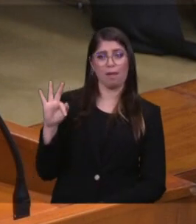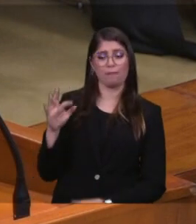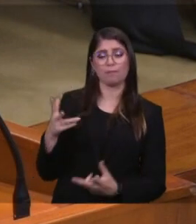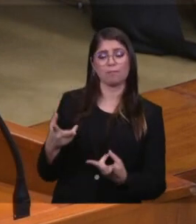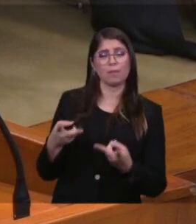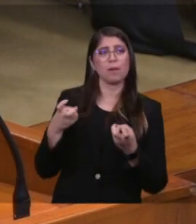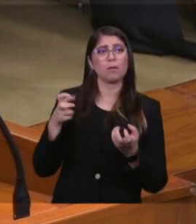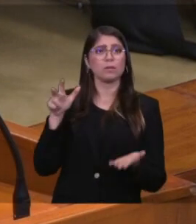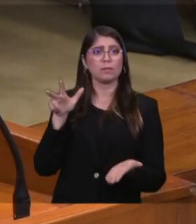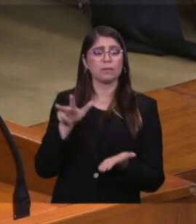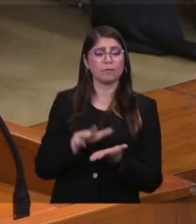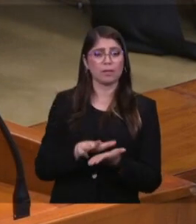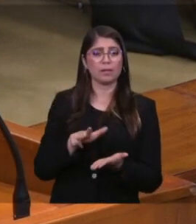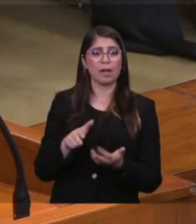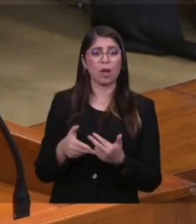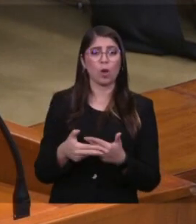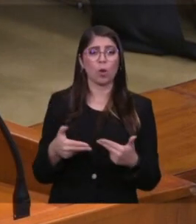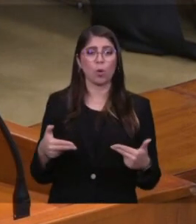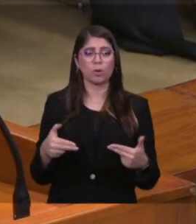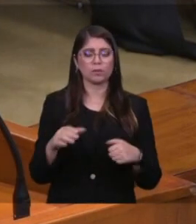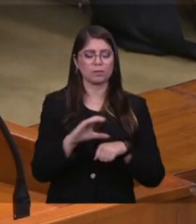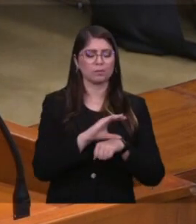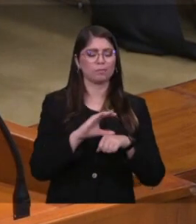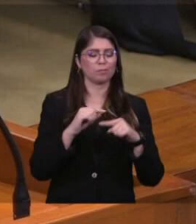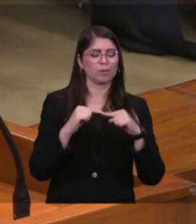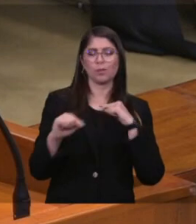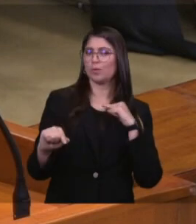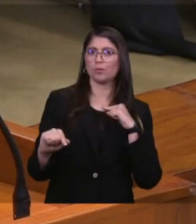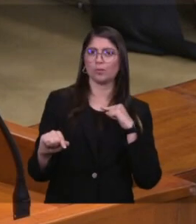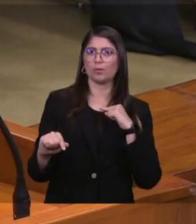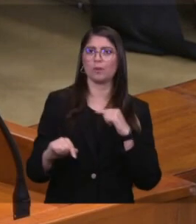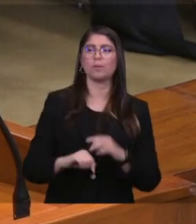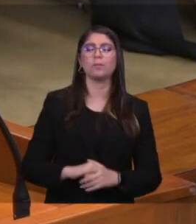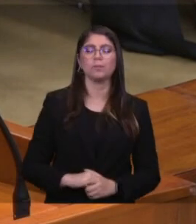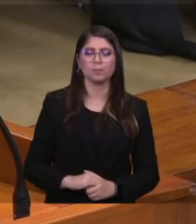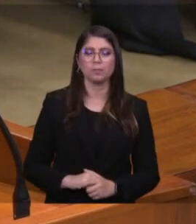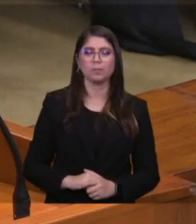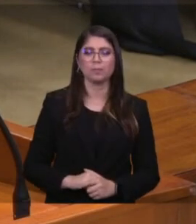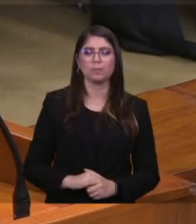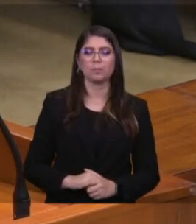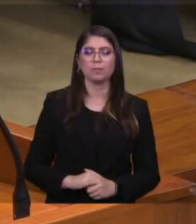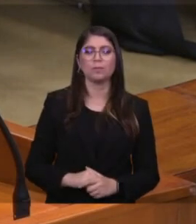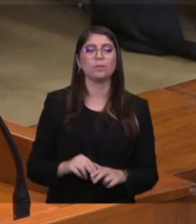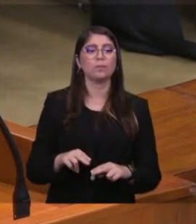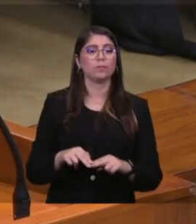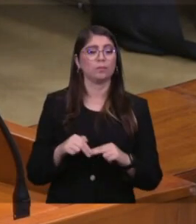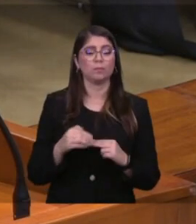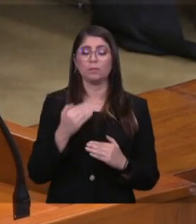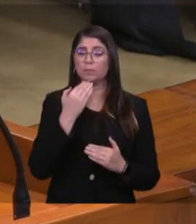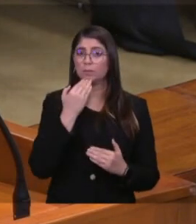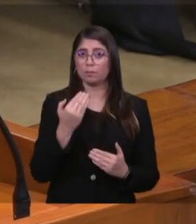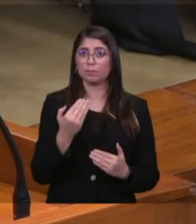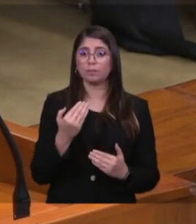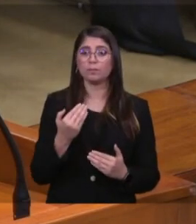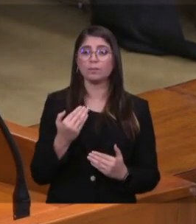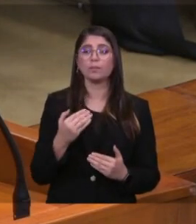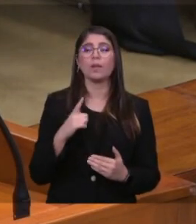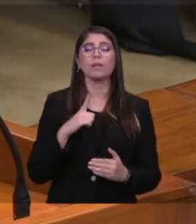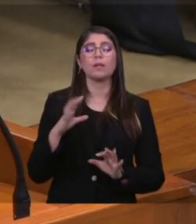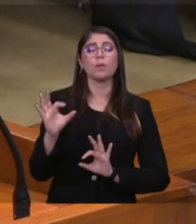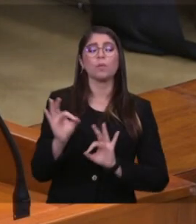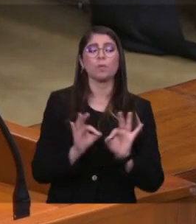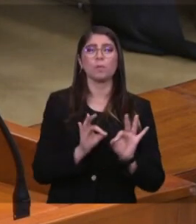reconheça um estado de coisas inconstitucional e, para tanto, requer que seja adotado um